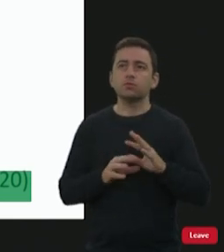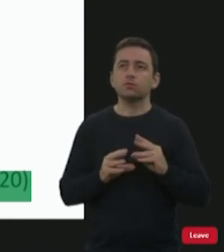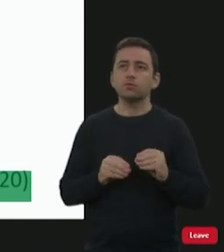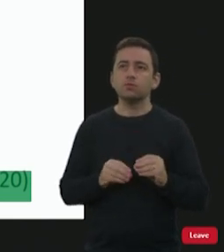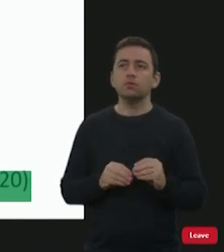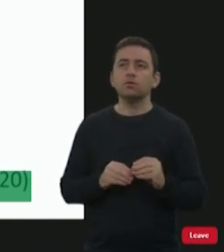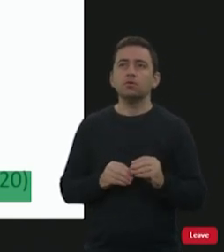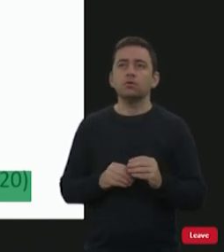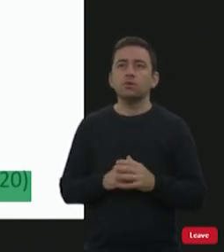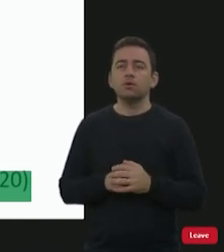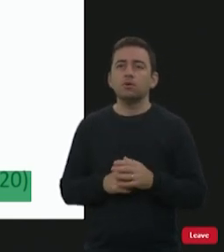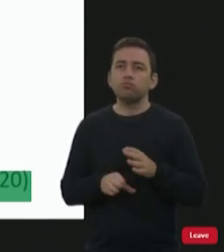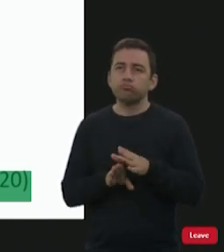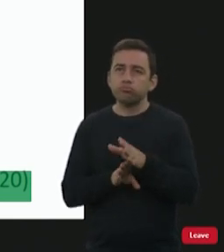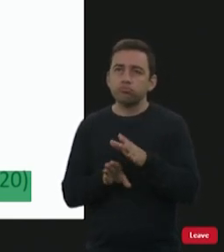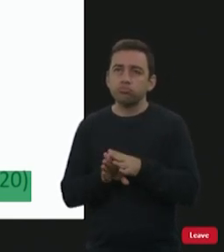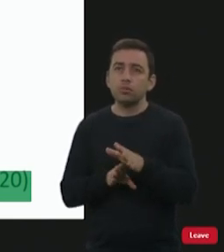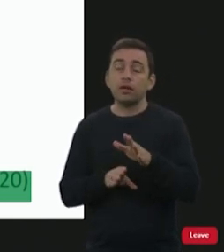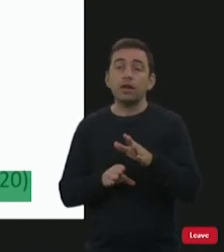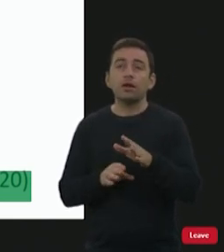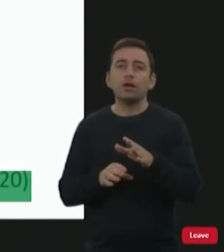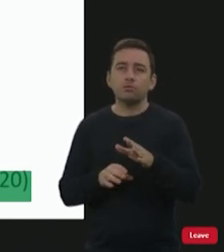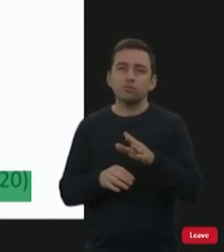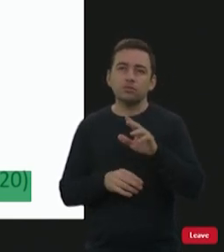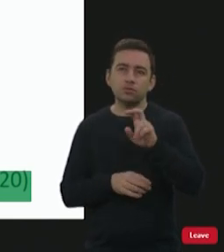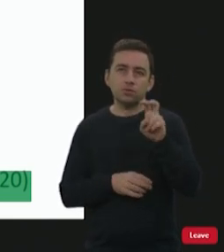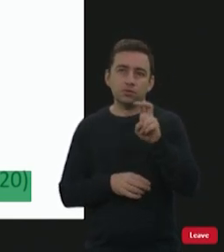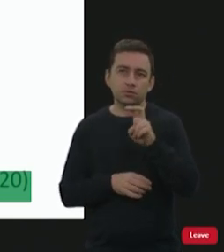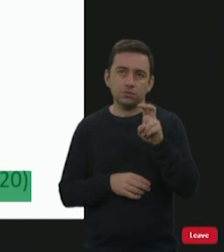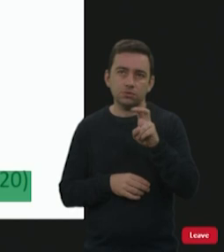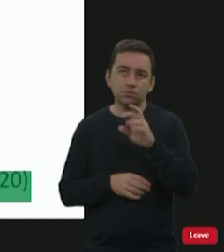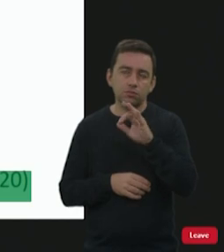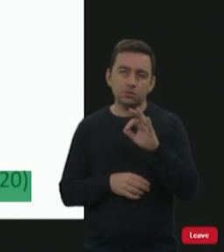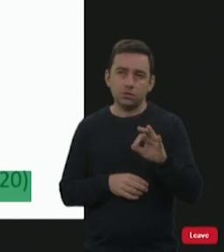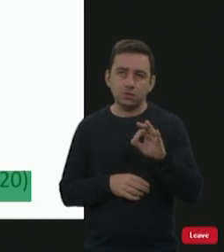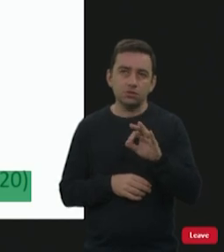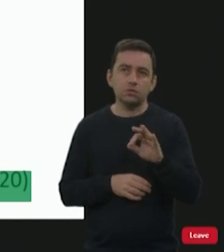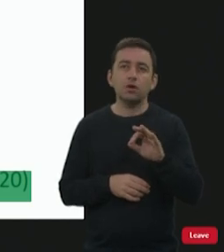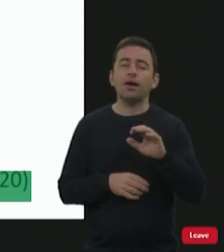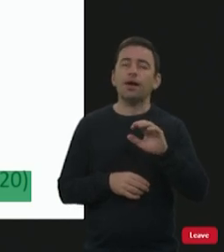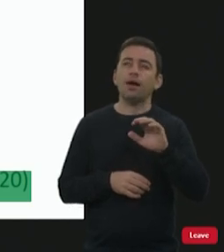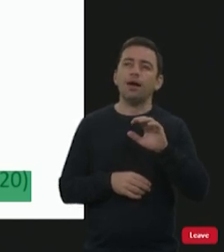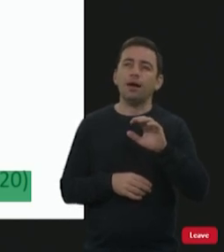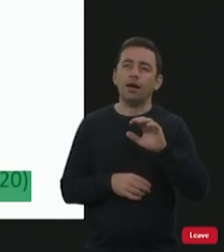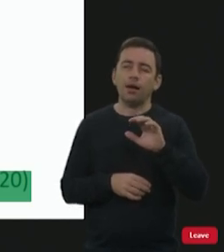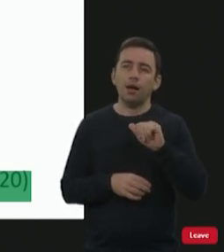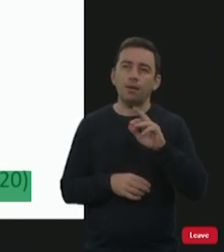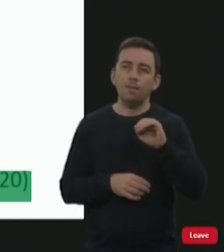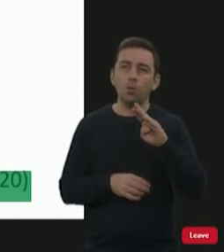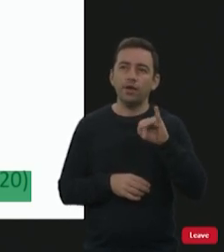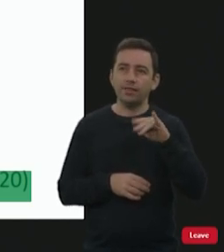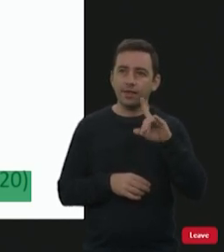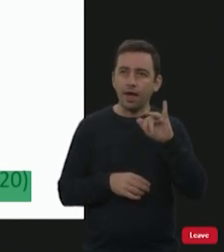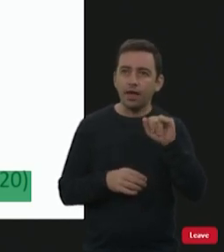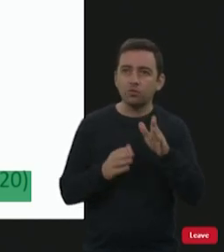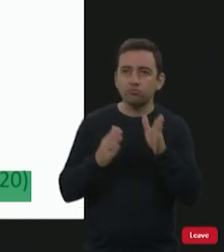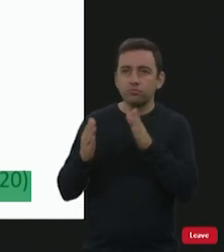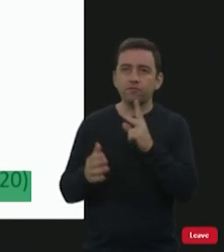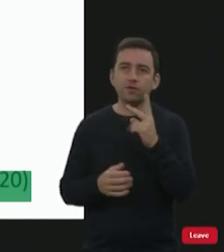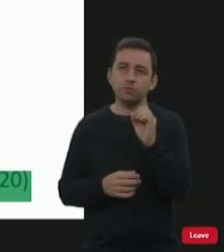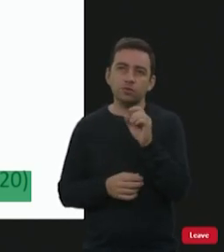Sugere-se a composição da dieta em torno de 55% de carboidratos, 20% de proteína e 25%.